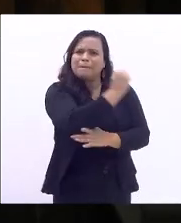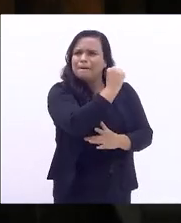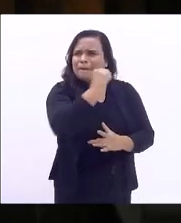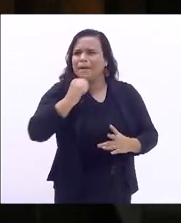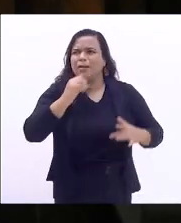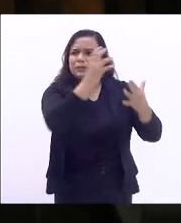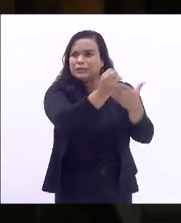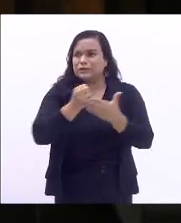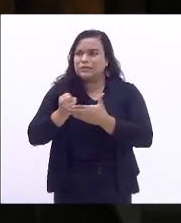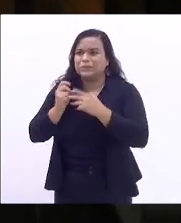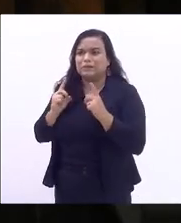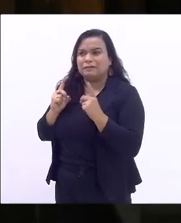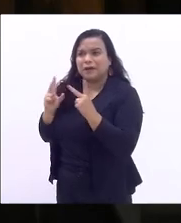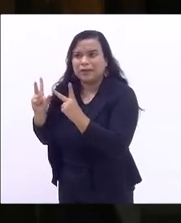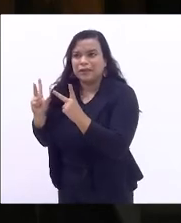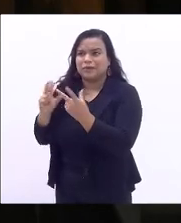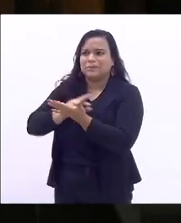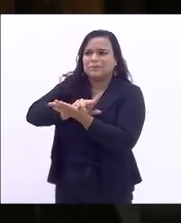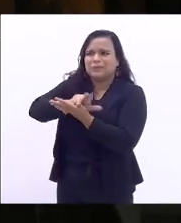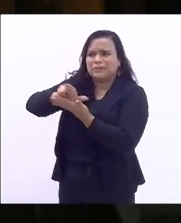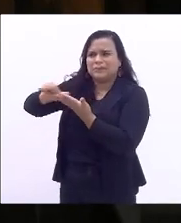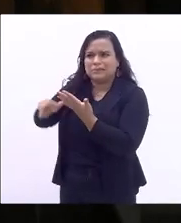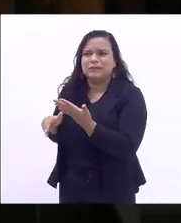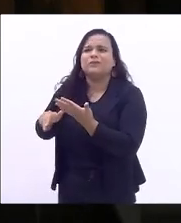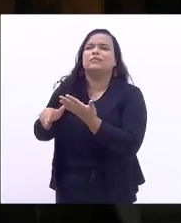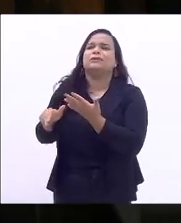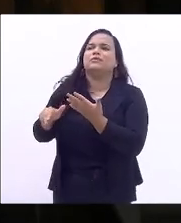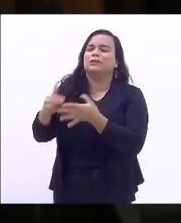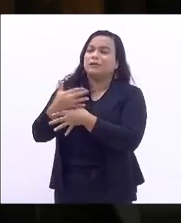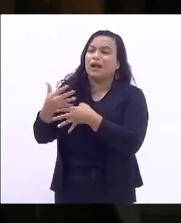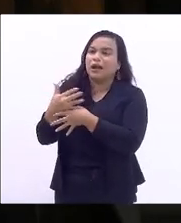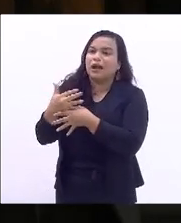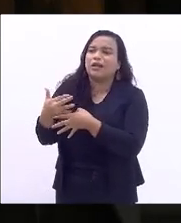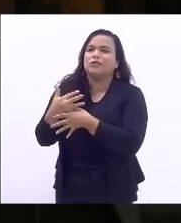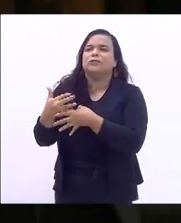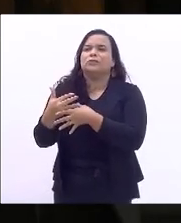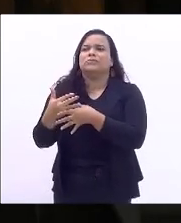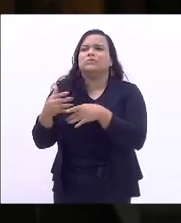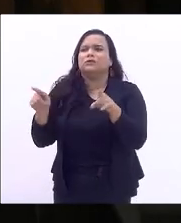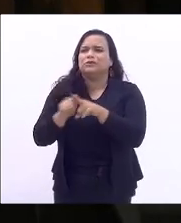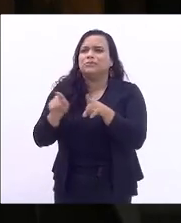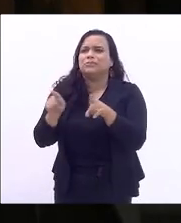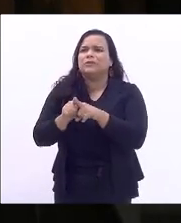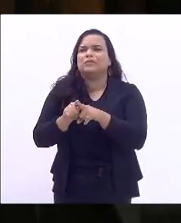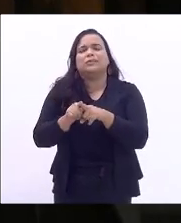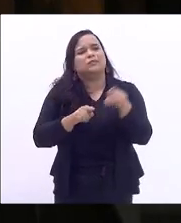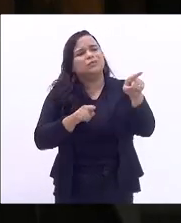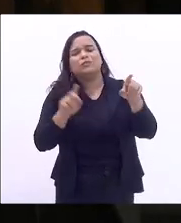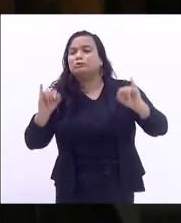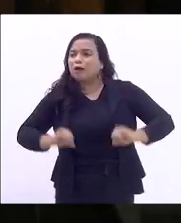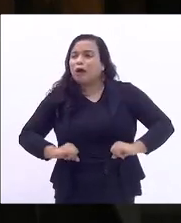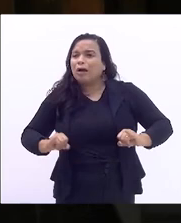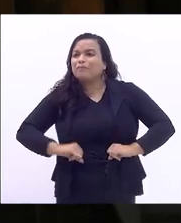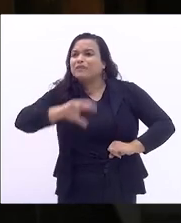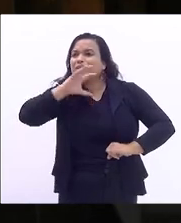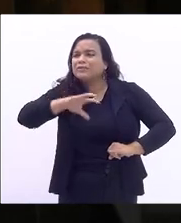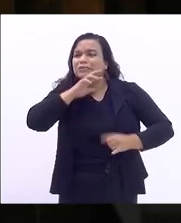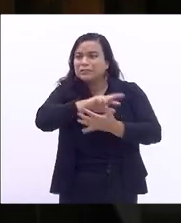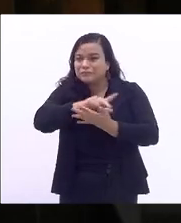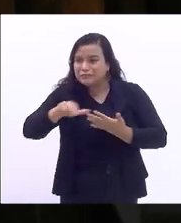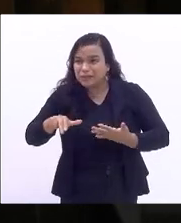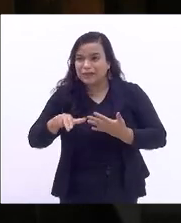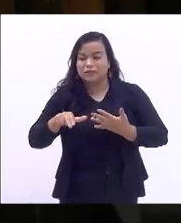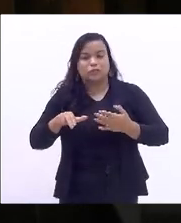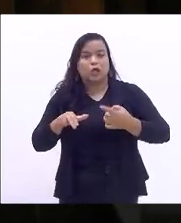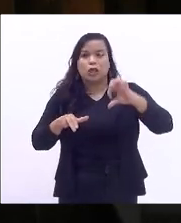fazer venda nas regiões urbanas sacrificando Esses animais quase